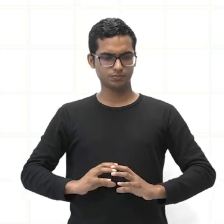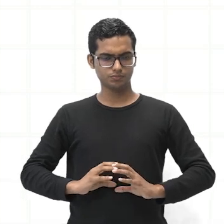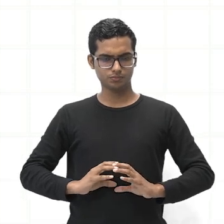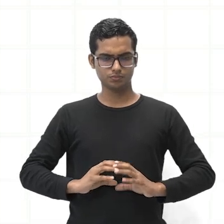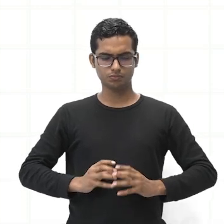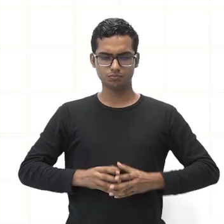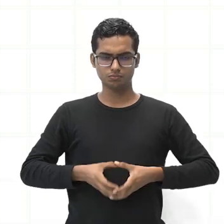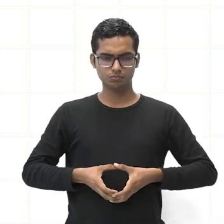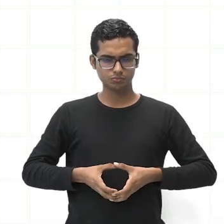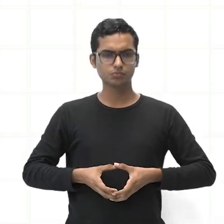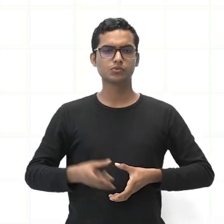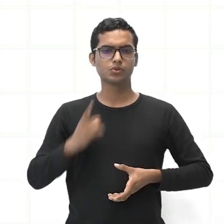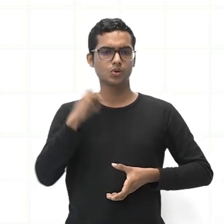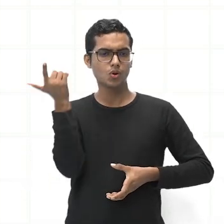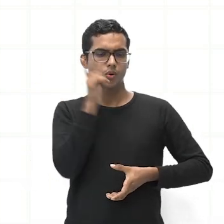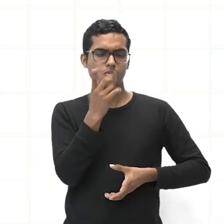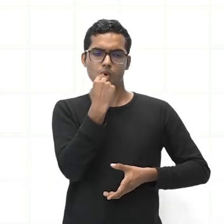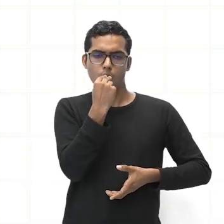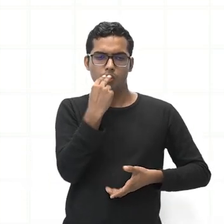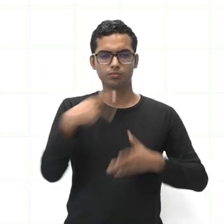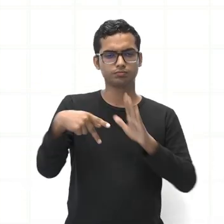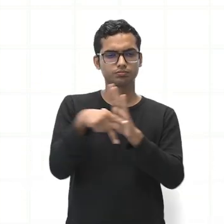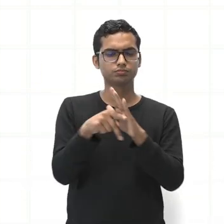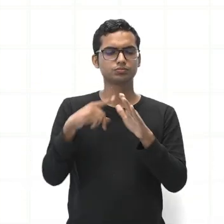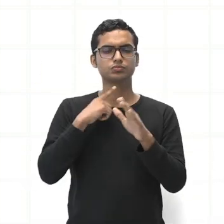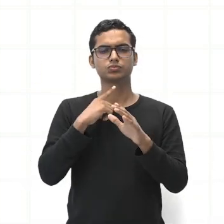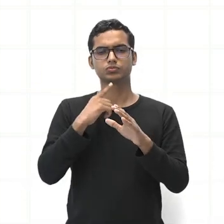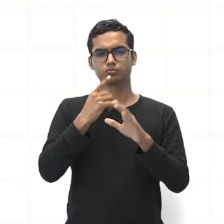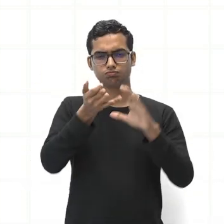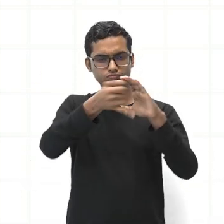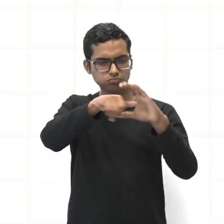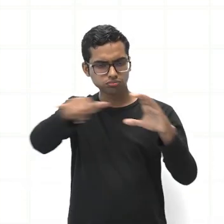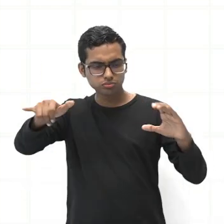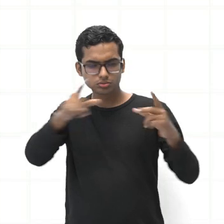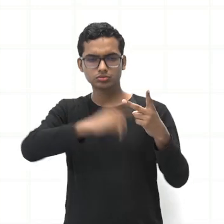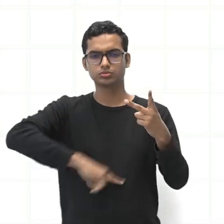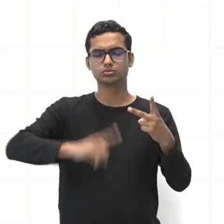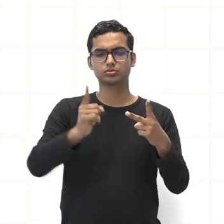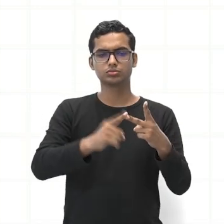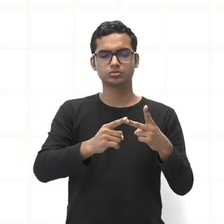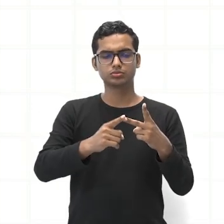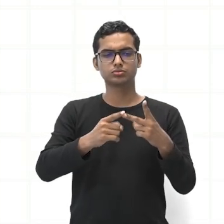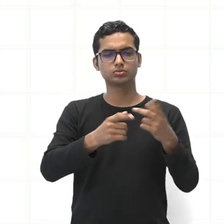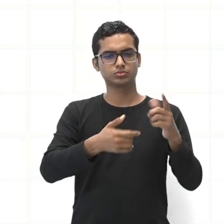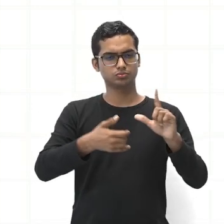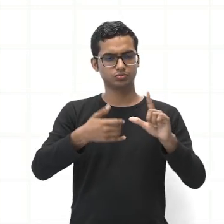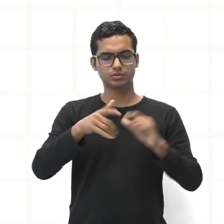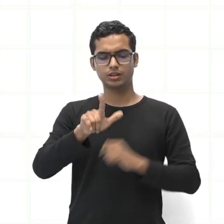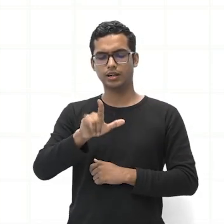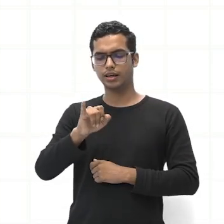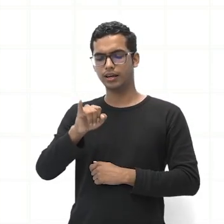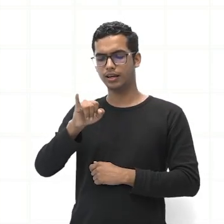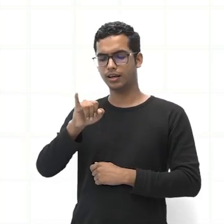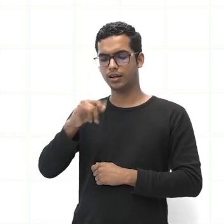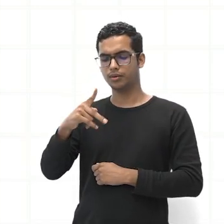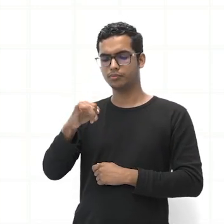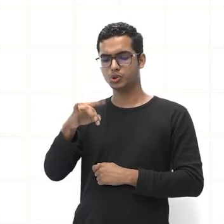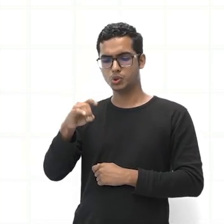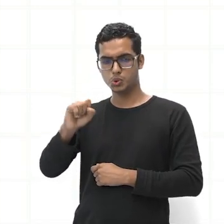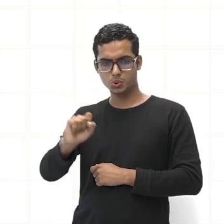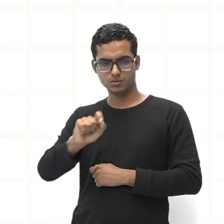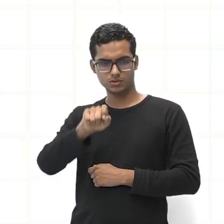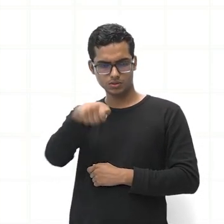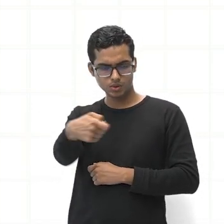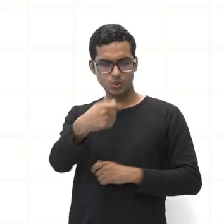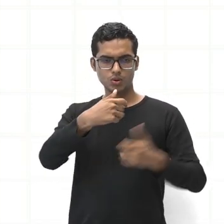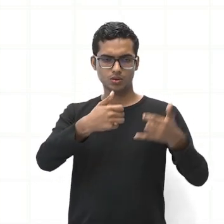com macronutrientes, como os carboidratos, lipídios e proteínas, e micronutrientes,